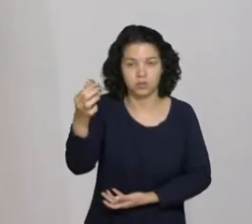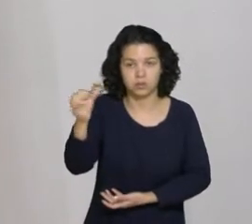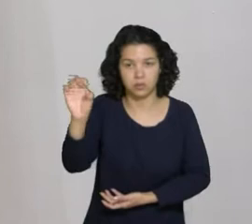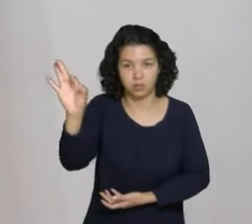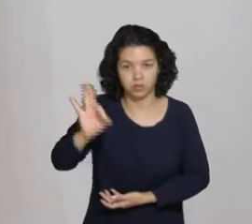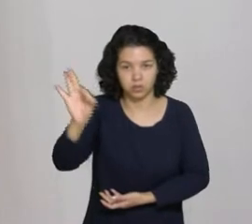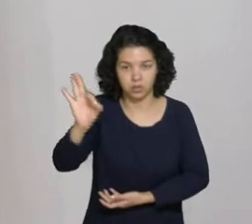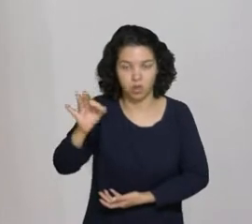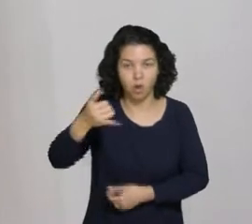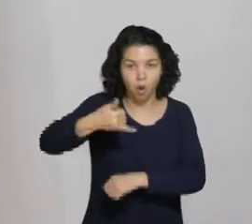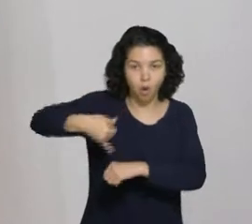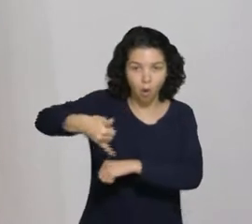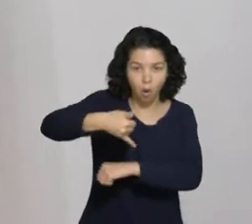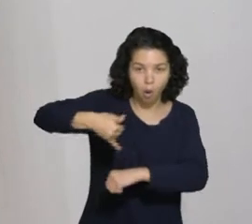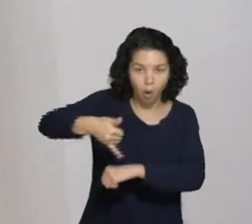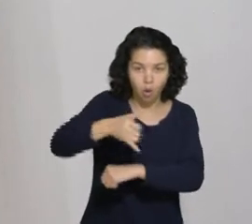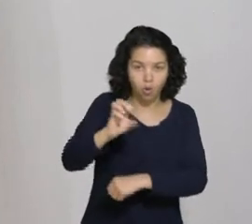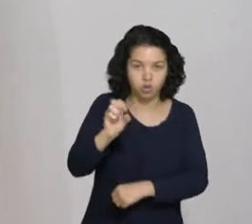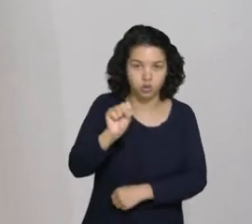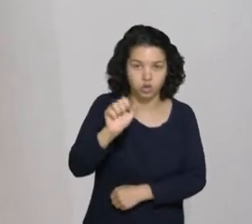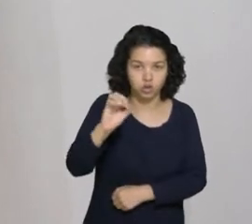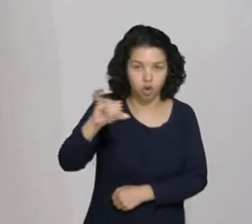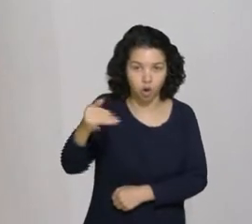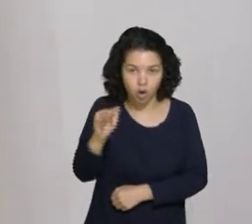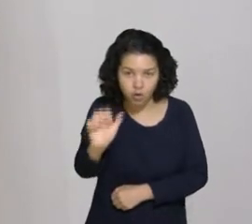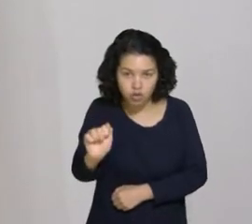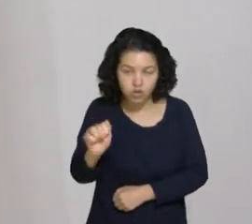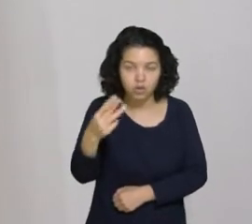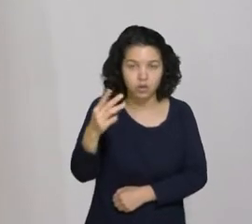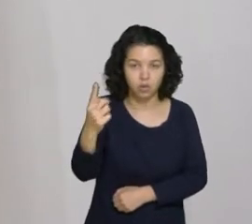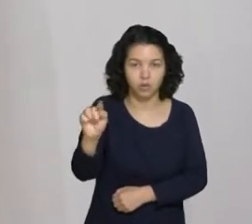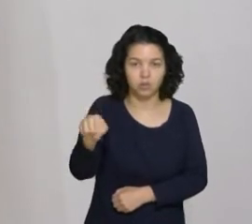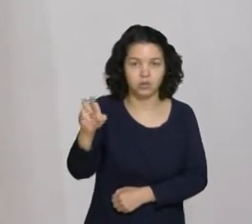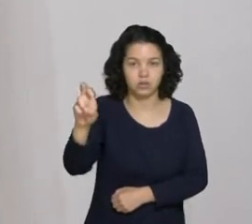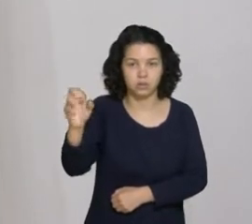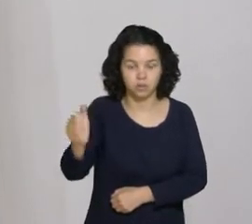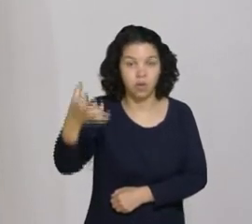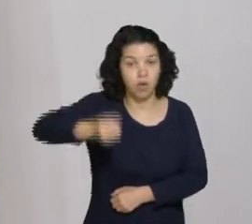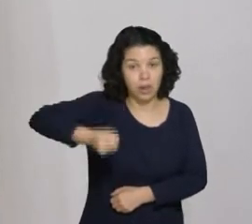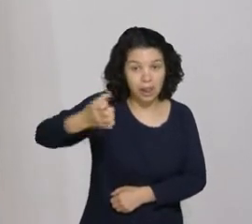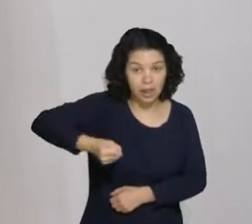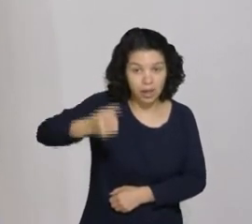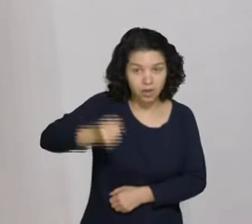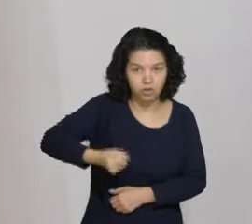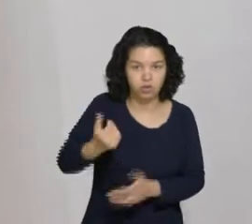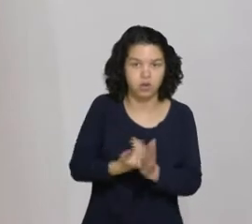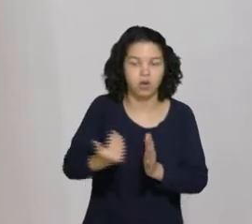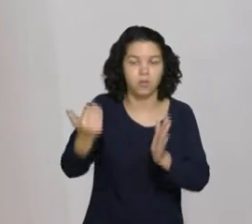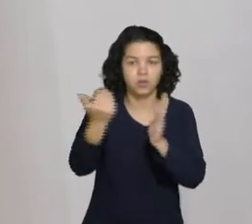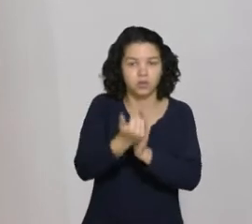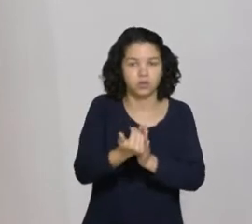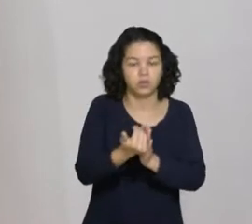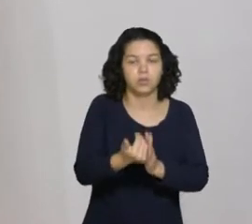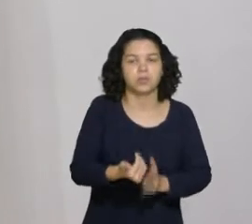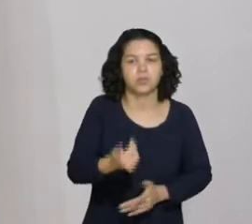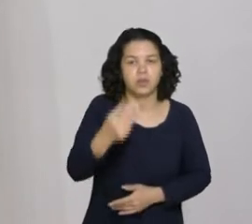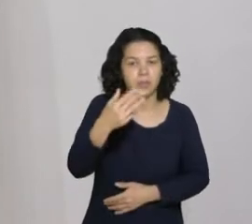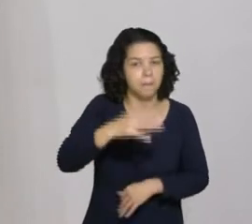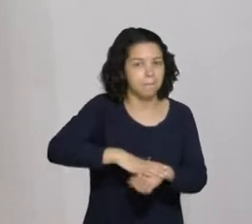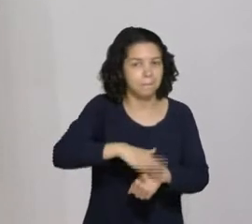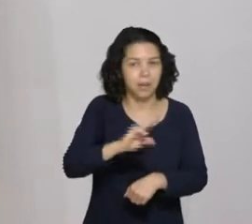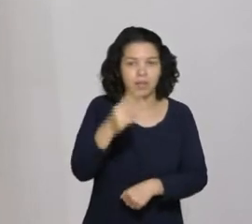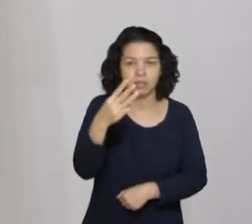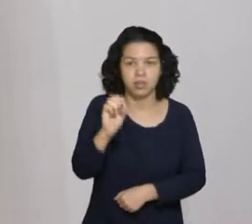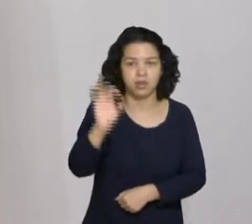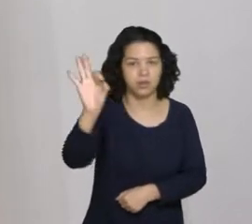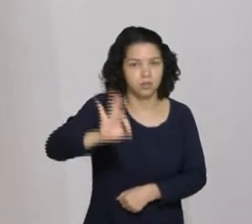soja 31,25% o leite longa vida aumentou mais de trinta por cento